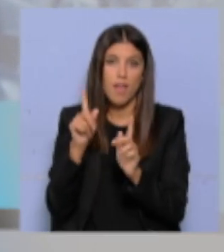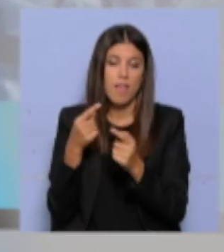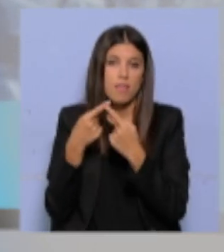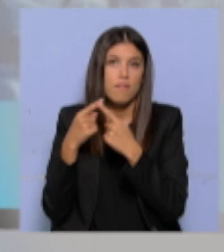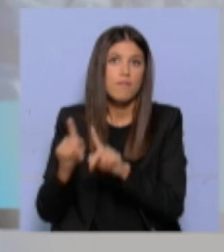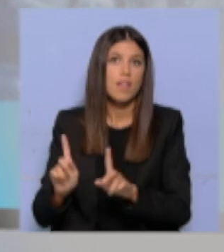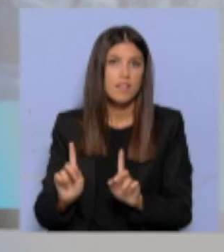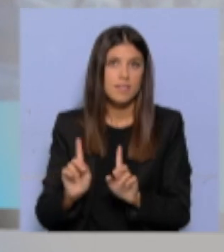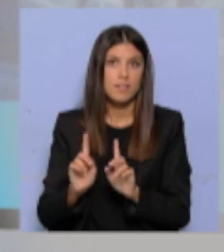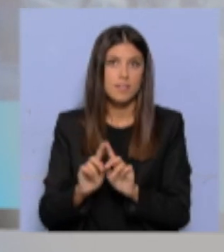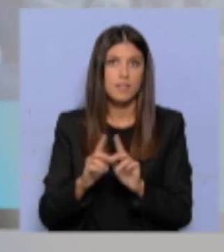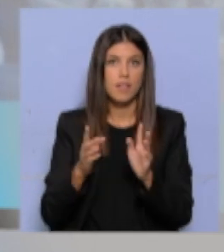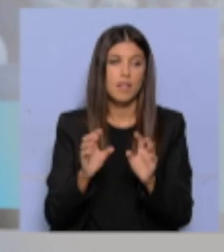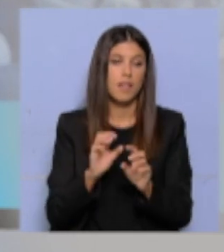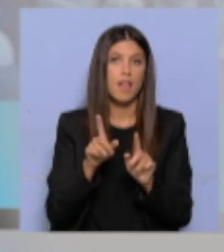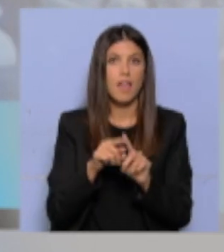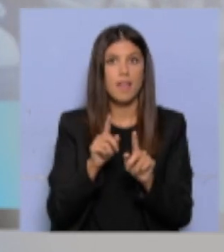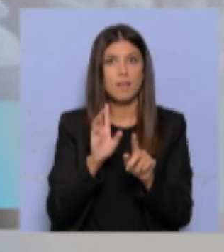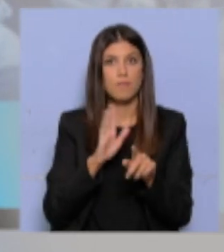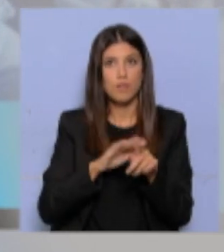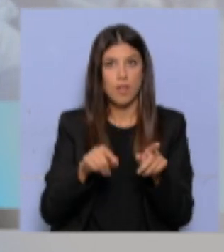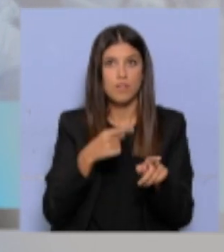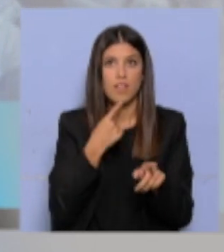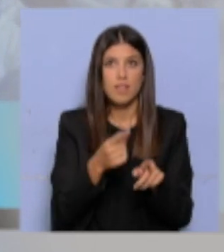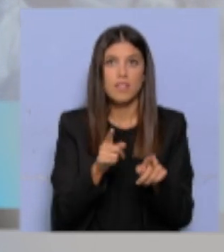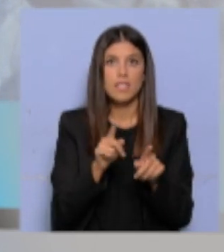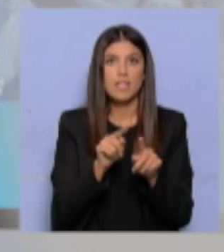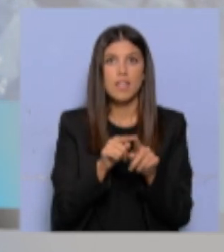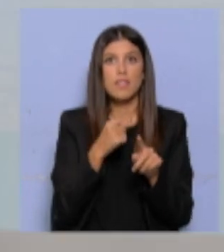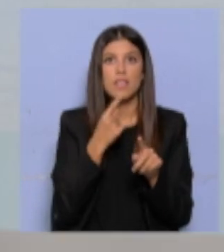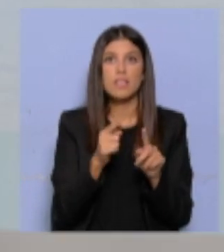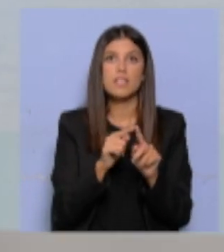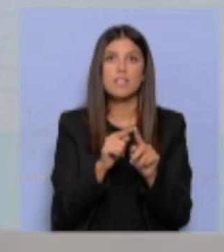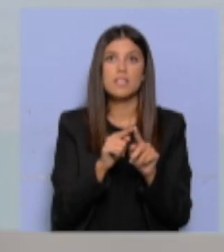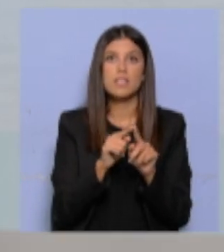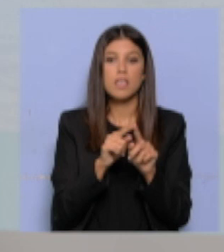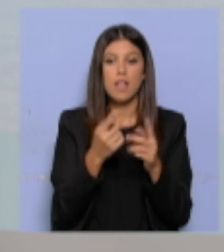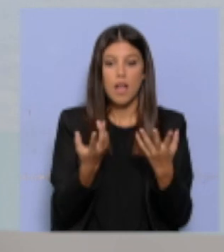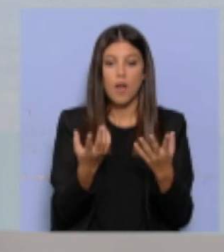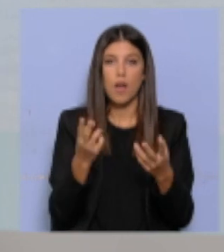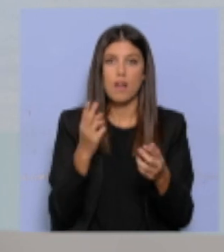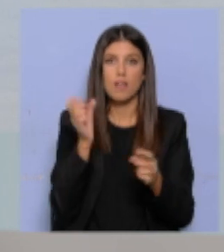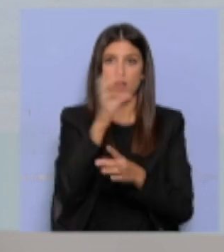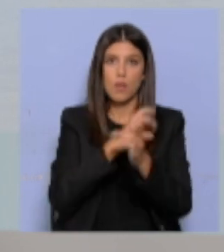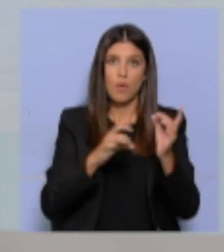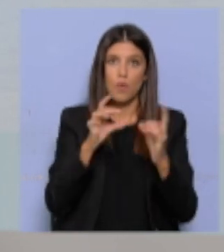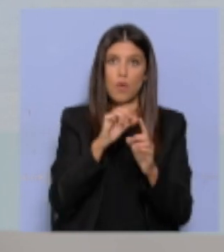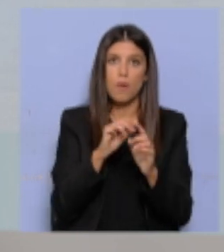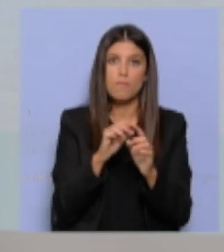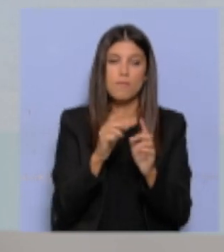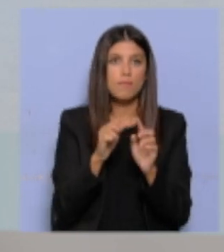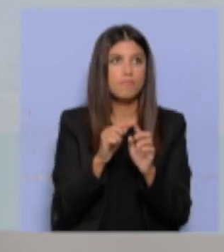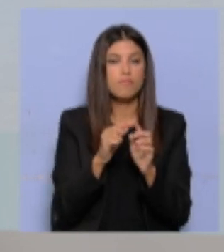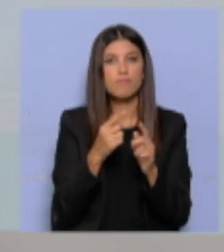uma inculturação e de um diálogo, mesmo aqui na realidade da nossa Europa hoje. Sim, nós precisamos